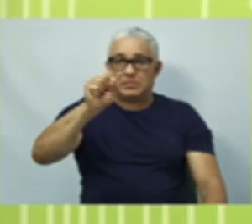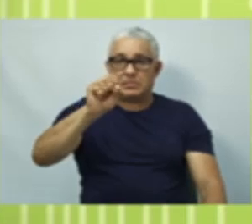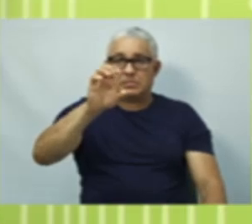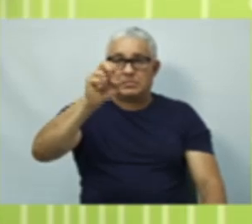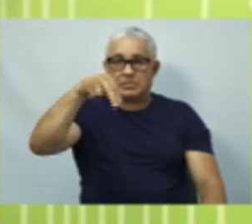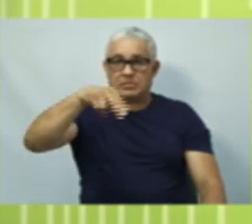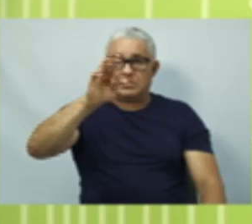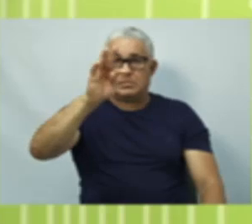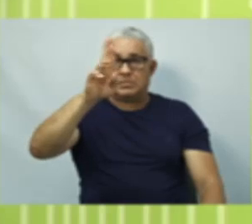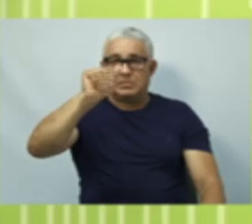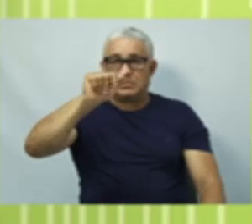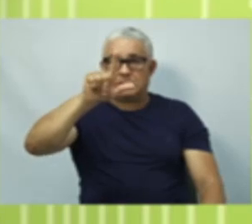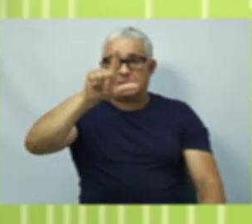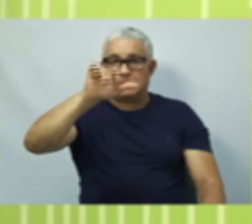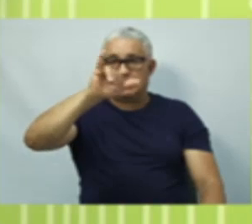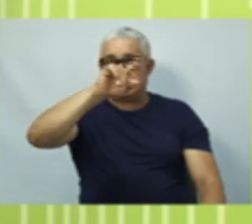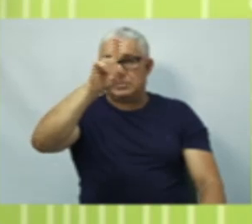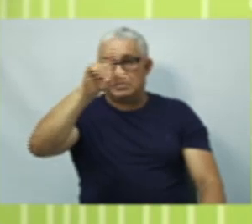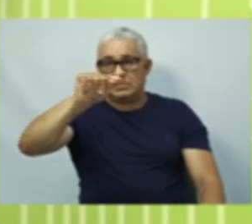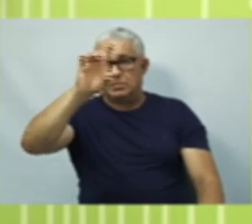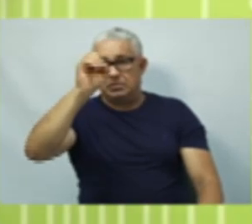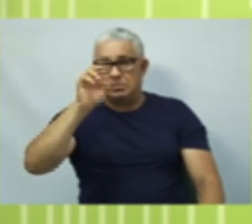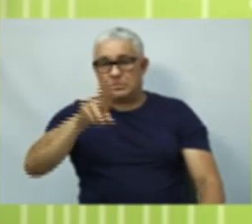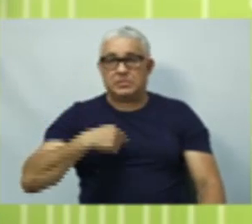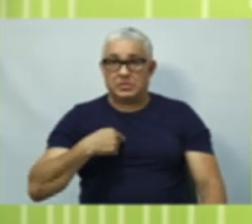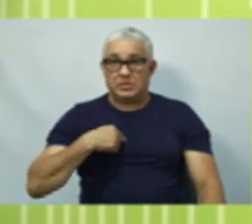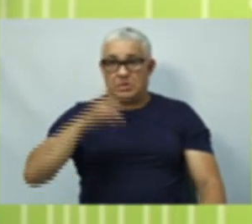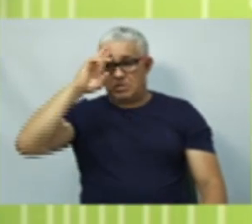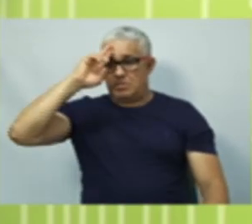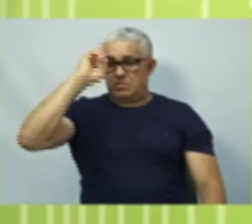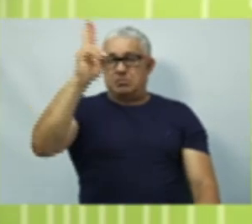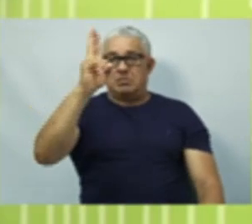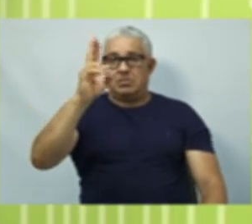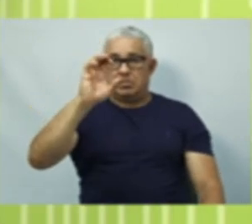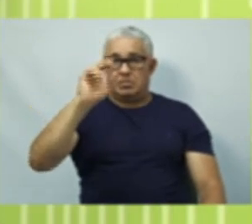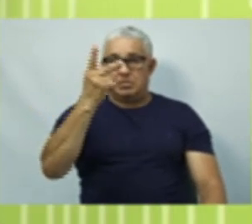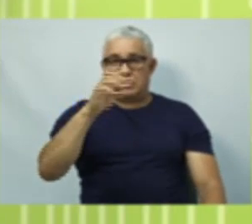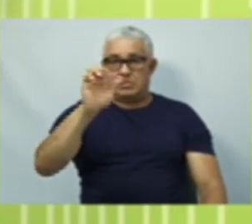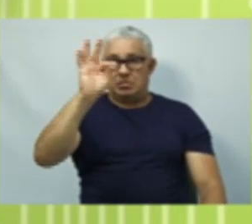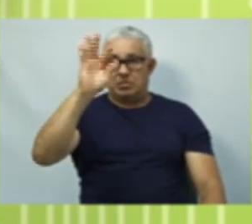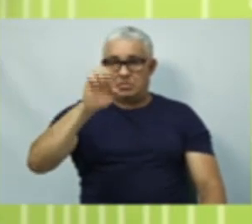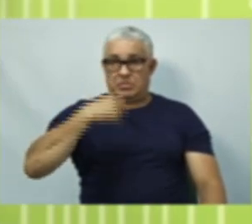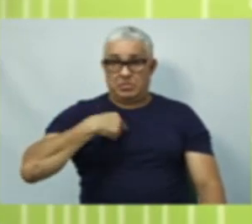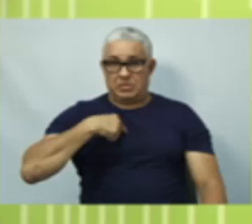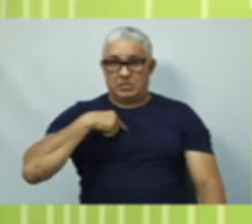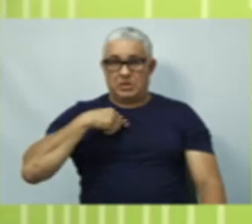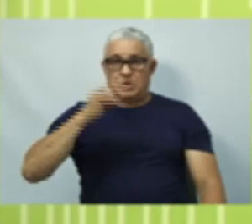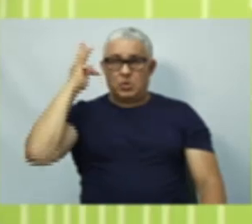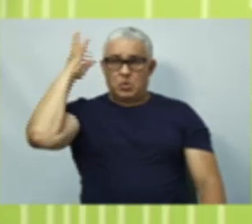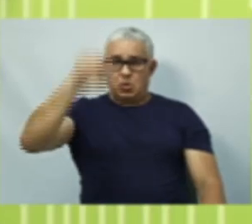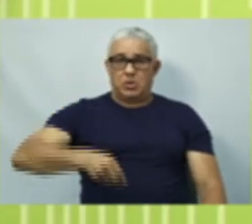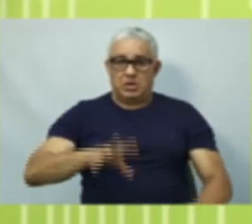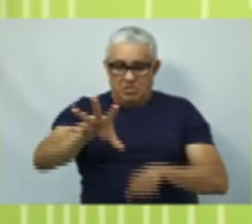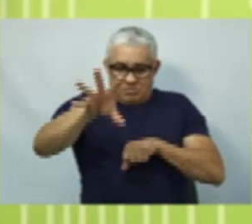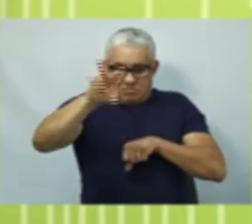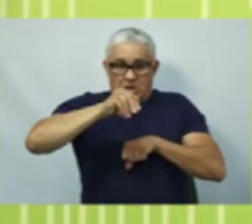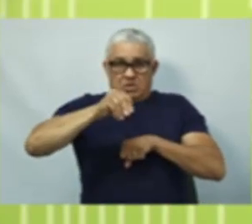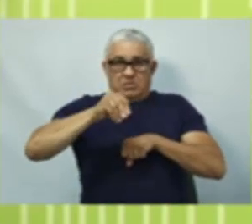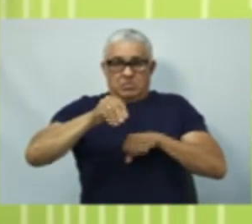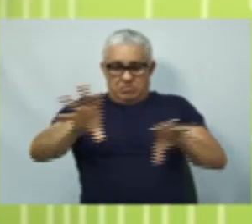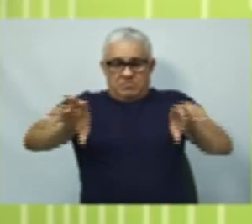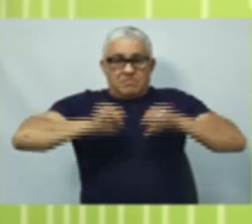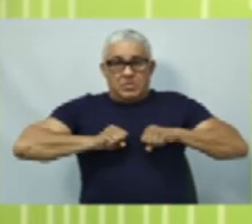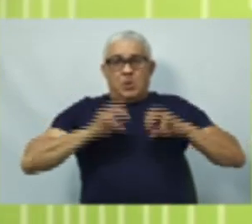um centralizador na minha organização, geralmente eu sou um chefe. Eu centralizo toda a tomada de decisão em mim.